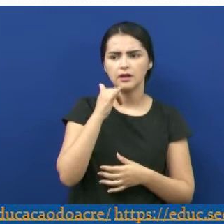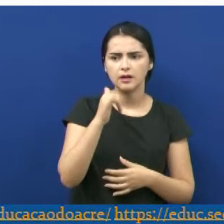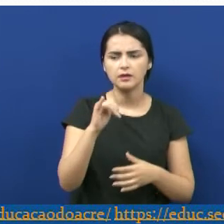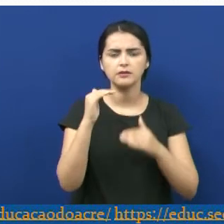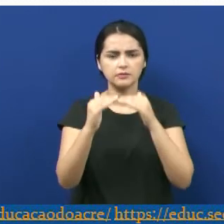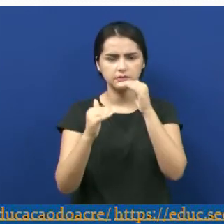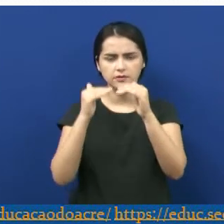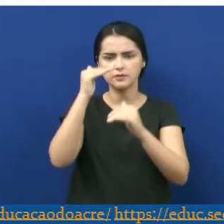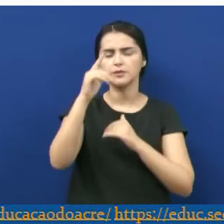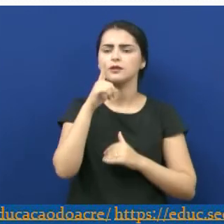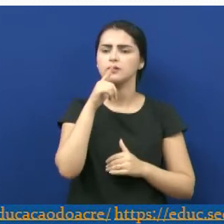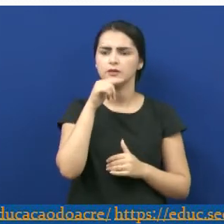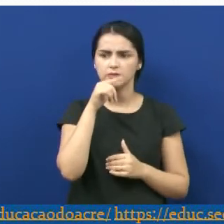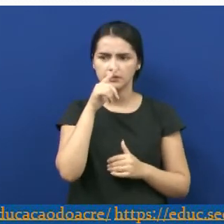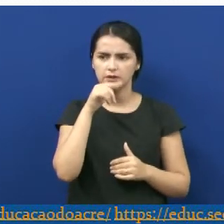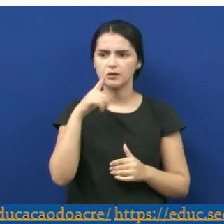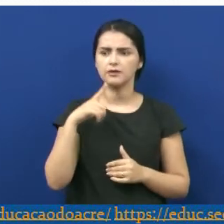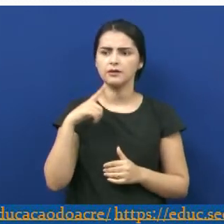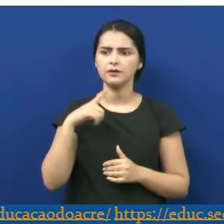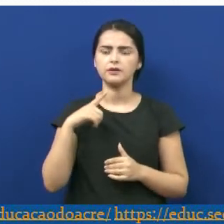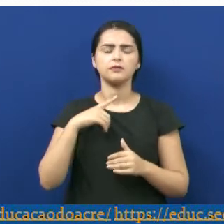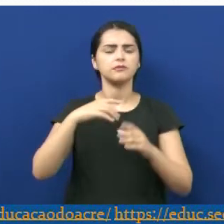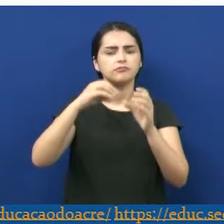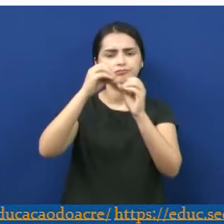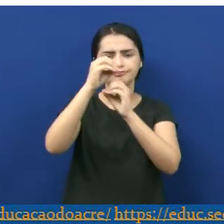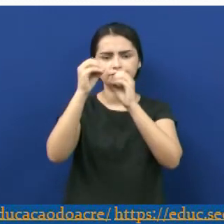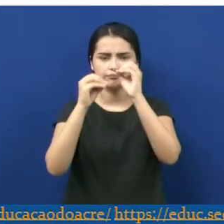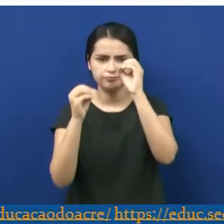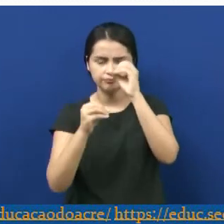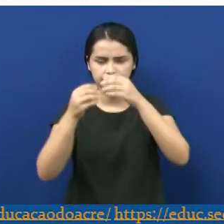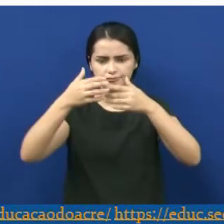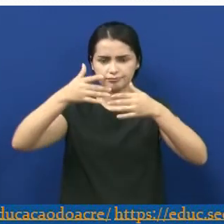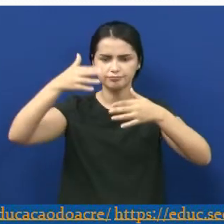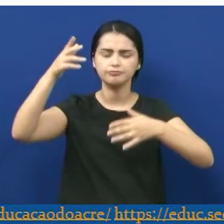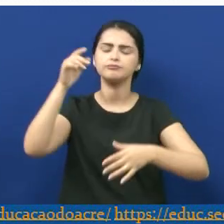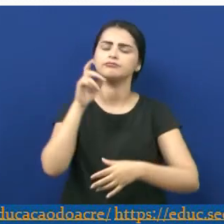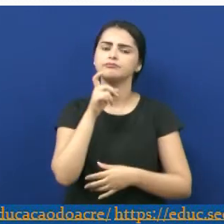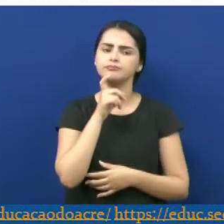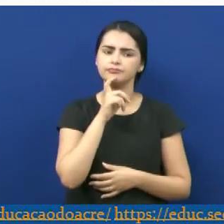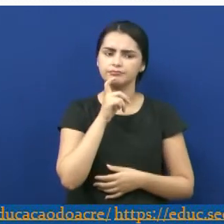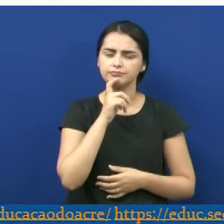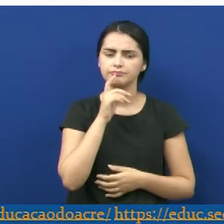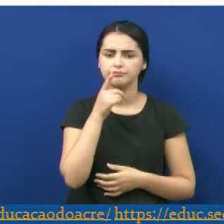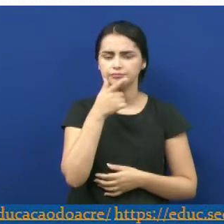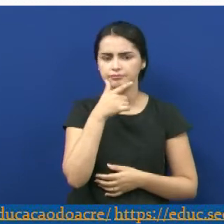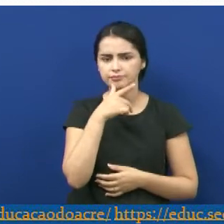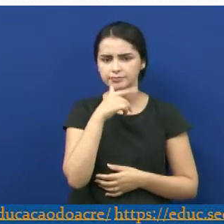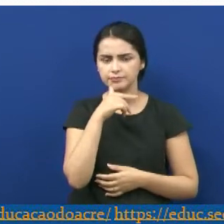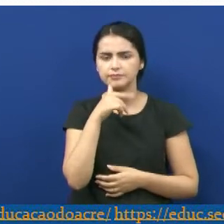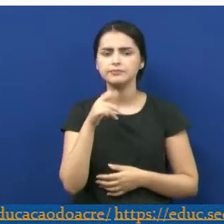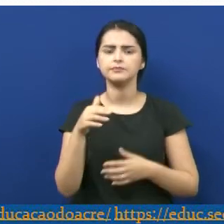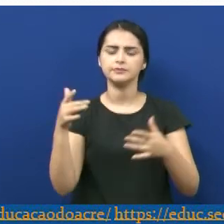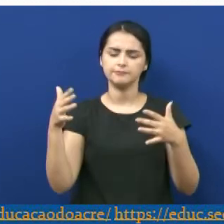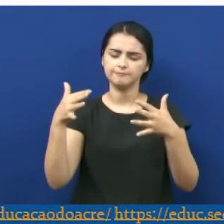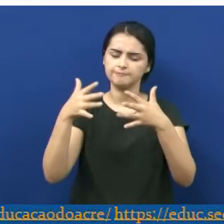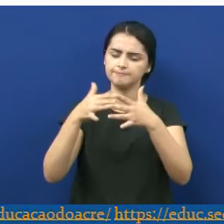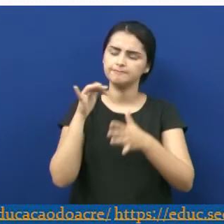água, aí nós temos uma solução aquosa iônica, porque ela tem íons presentes e que conduzem à corrente